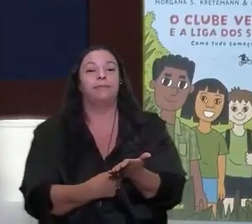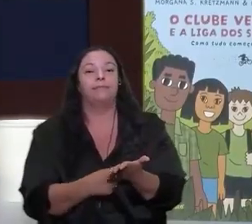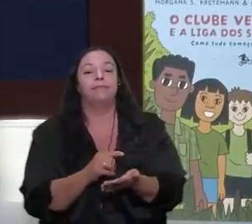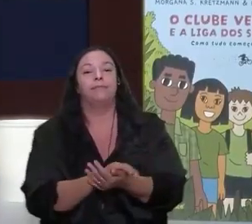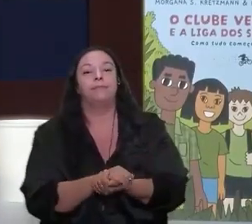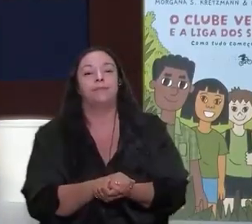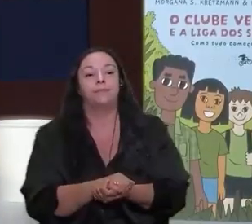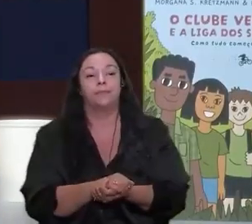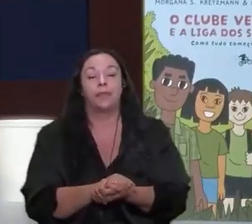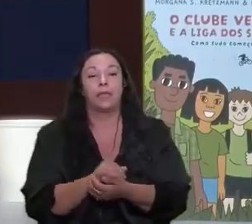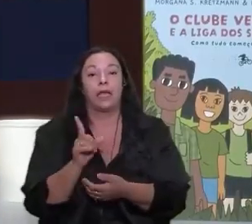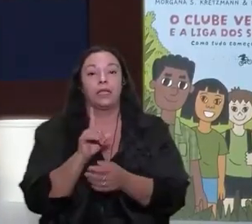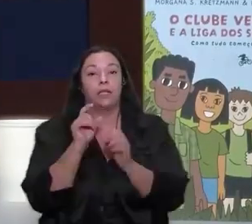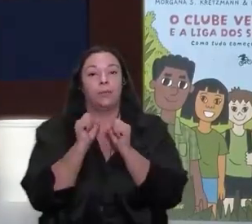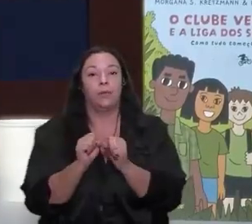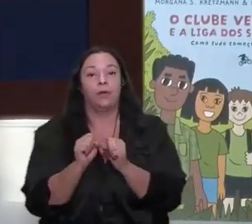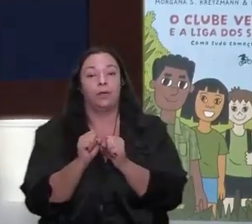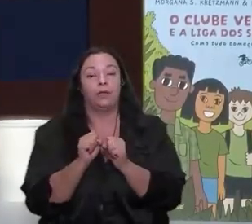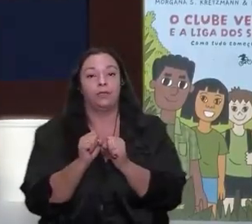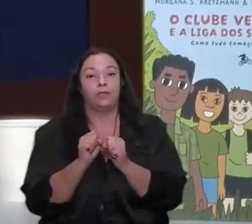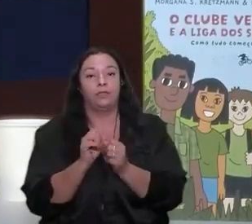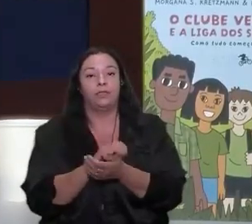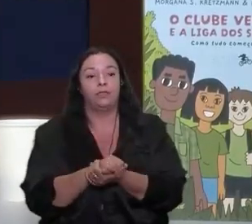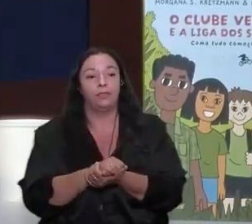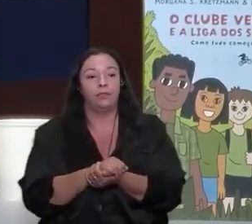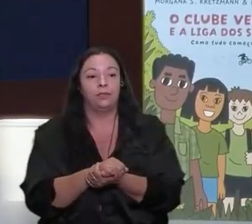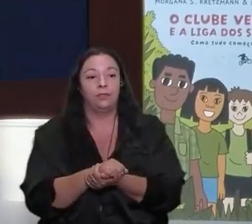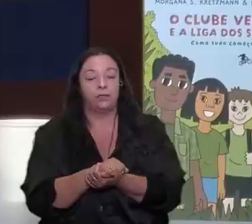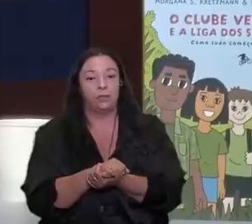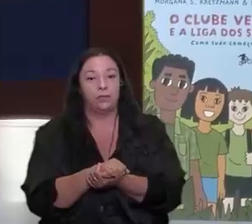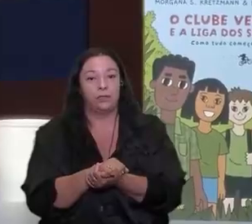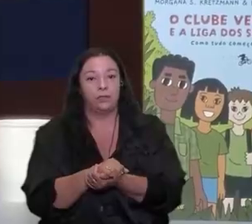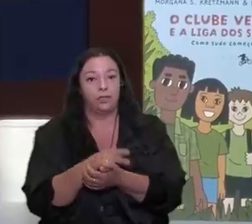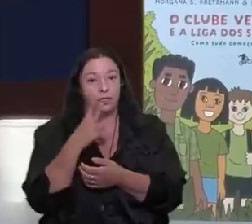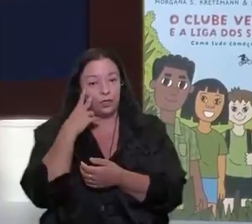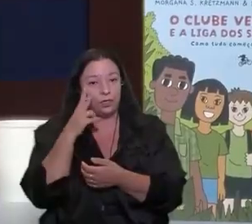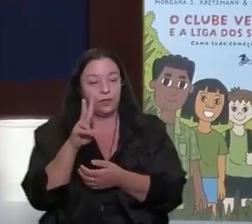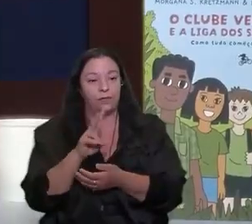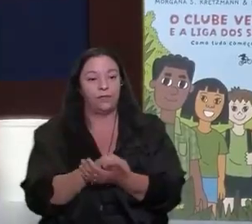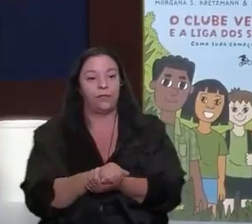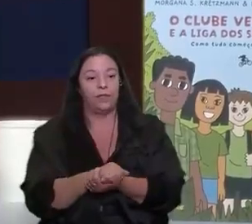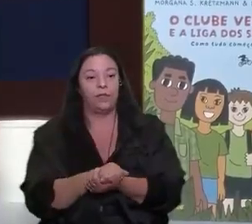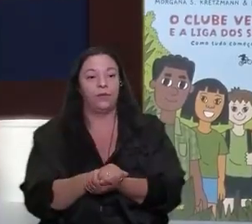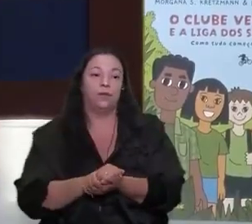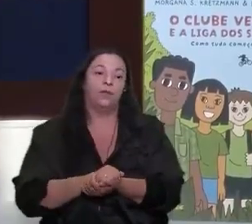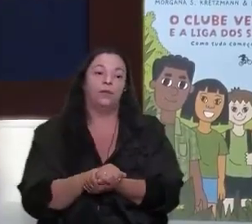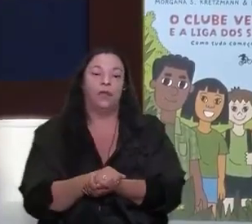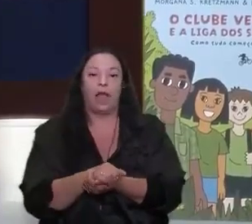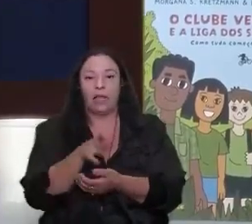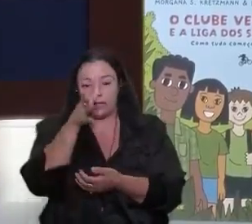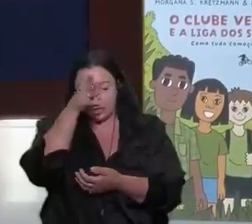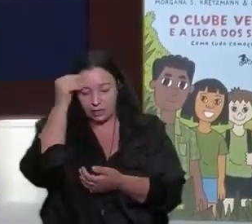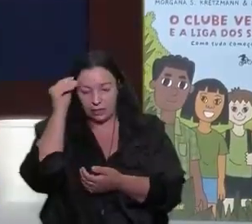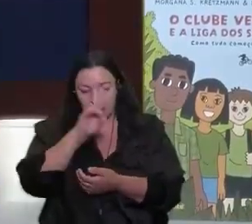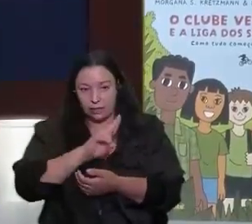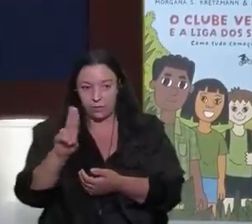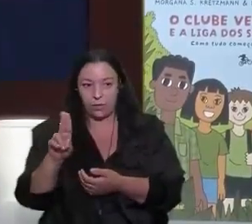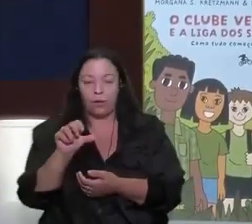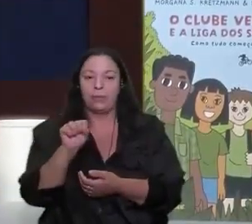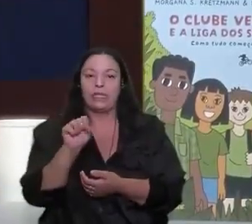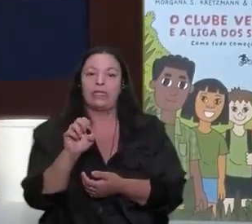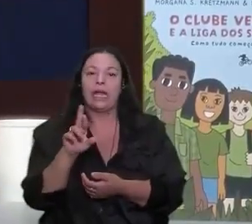né? O que vocês não podem... E a gente viu uma série atual, que eu já esqueci o nome, mas, enfim... Como é que chama aquela